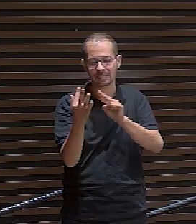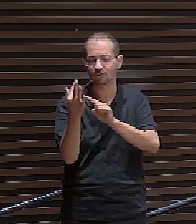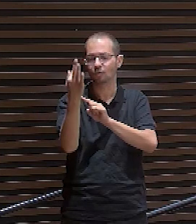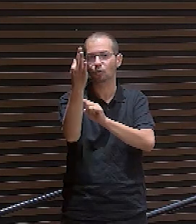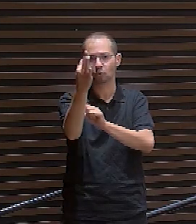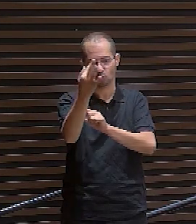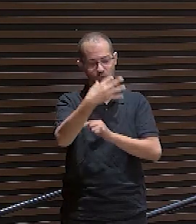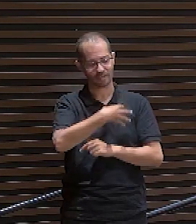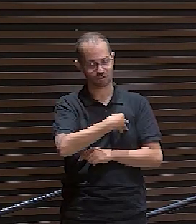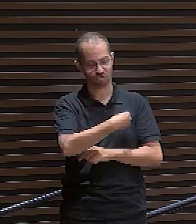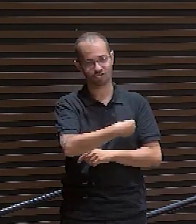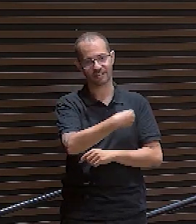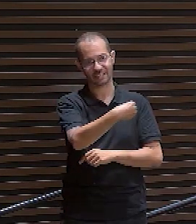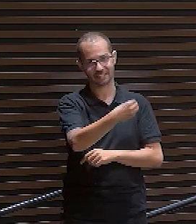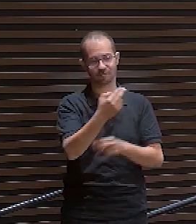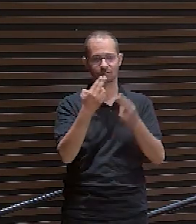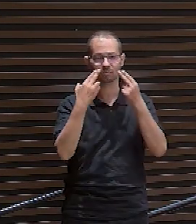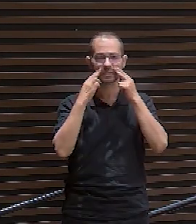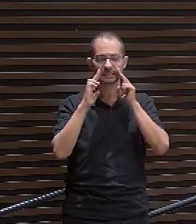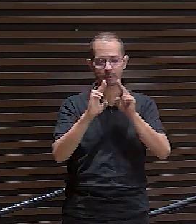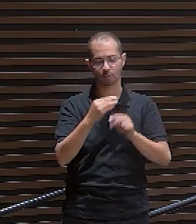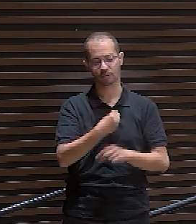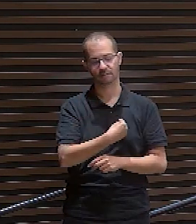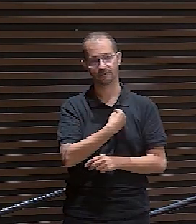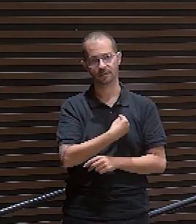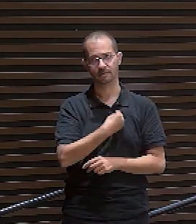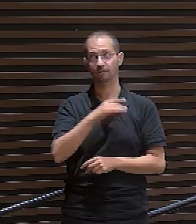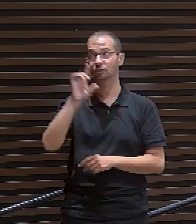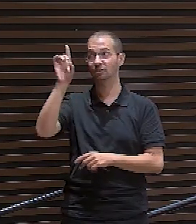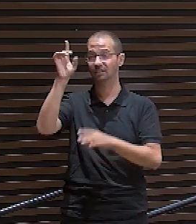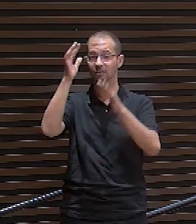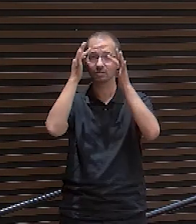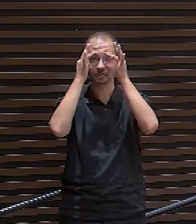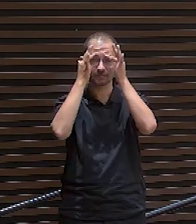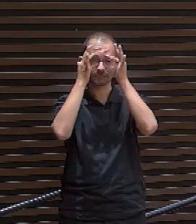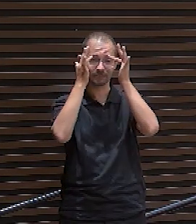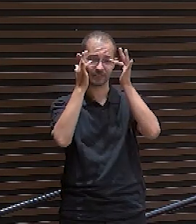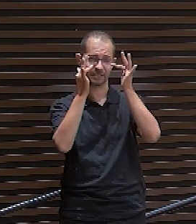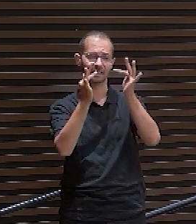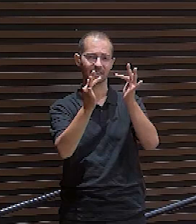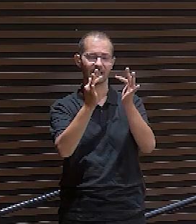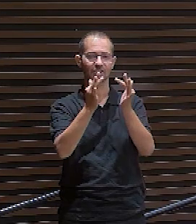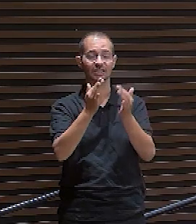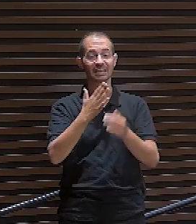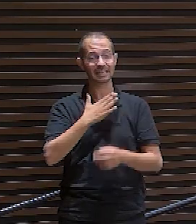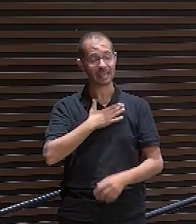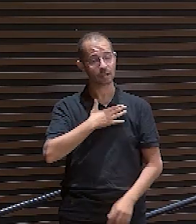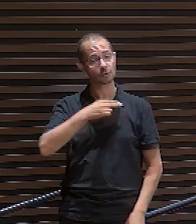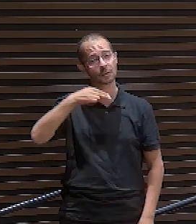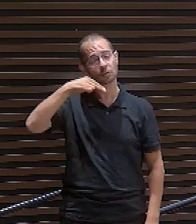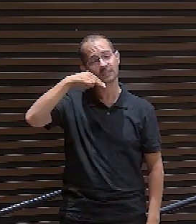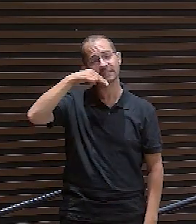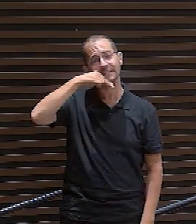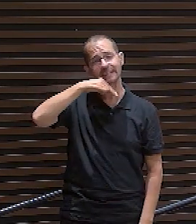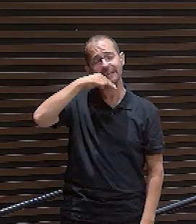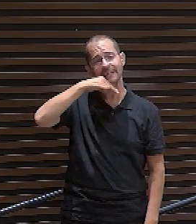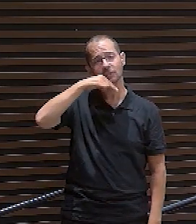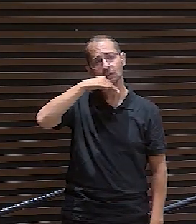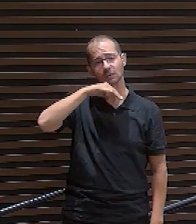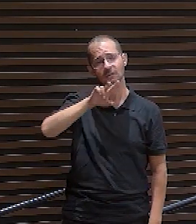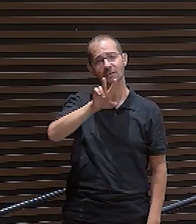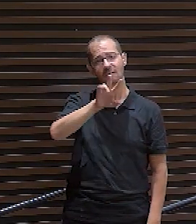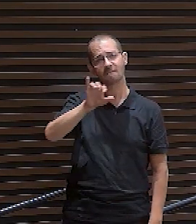um testemunho vivo da fidelidade de Deus. Será que meus netos vão